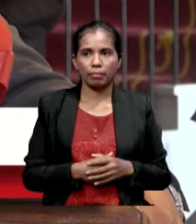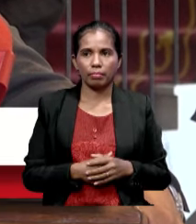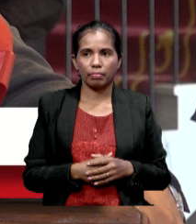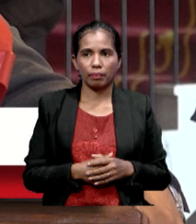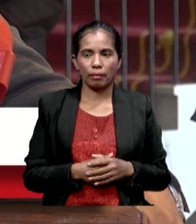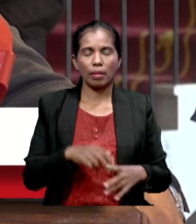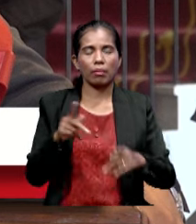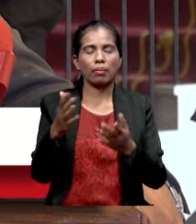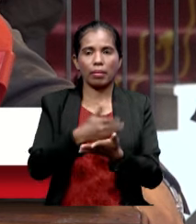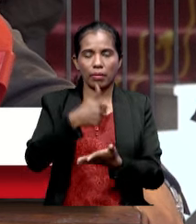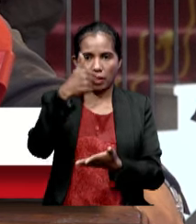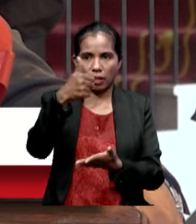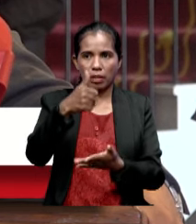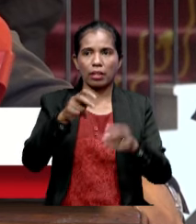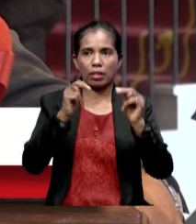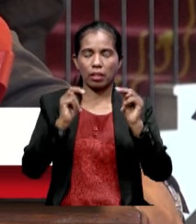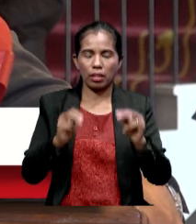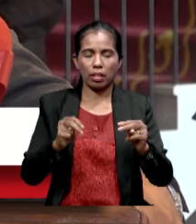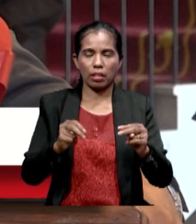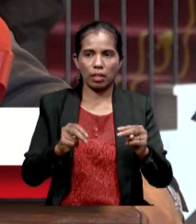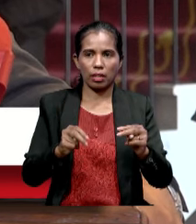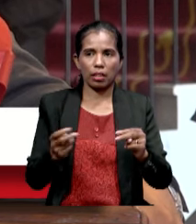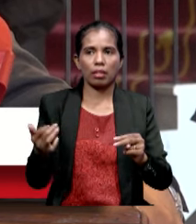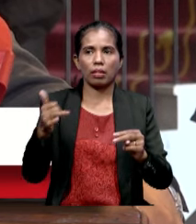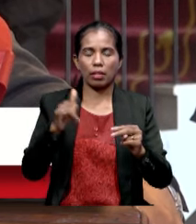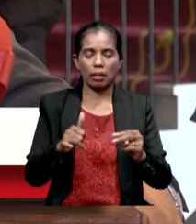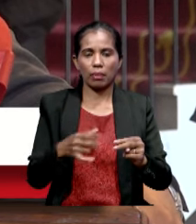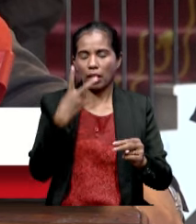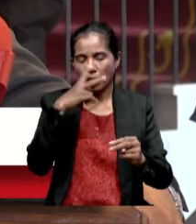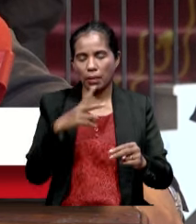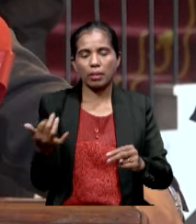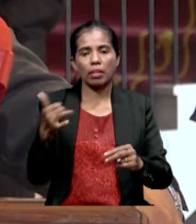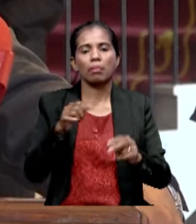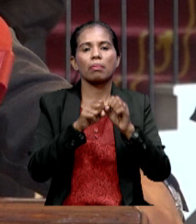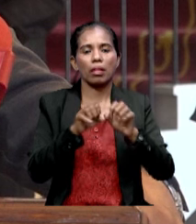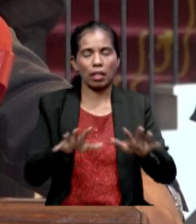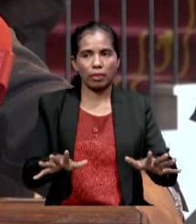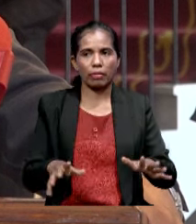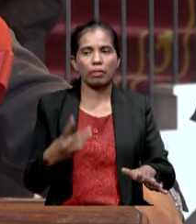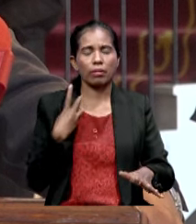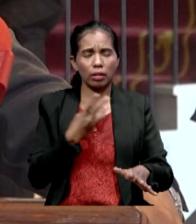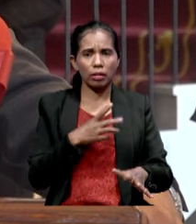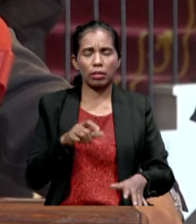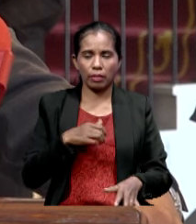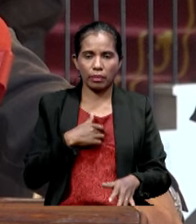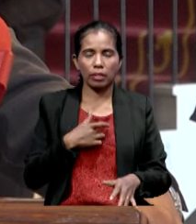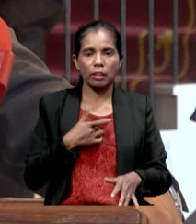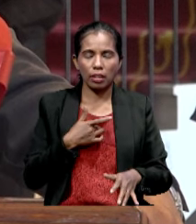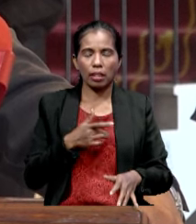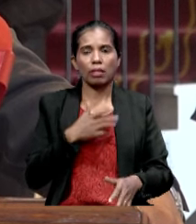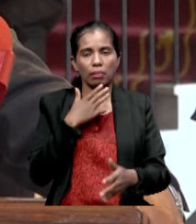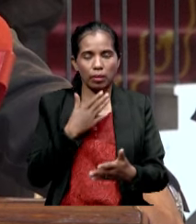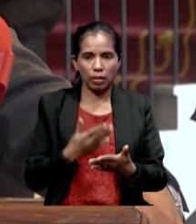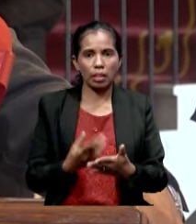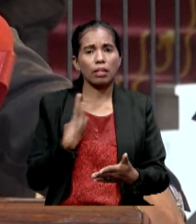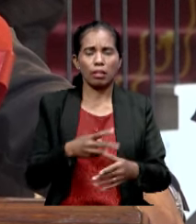Emane be manan tem que ser generoso a ser na Belacun. Ita generoso. Então, ita